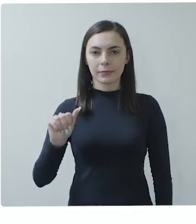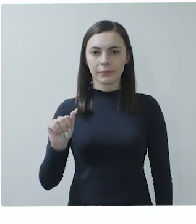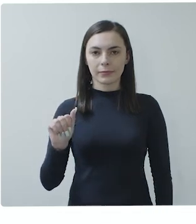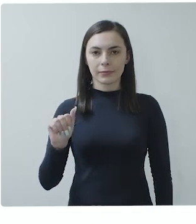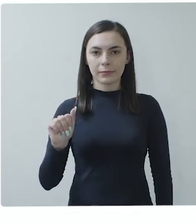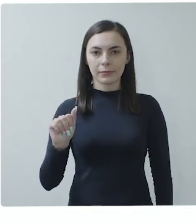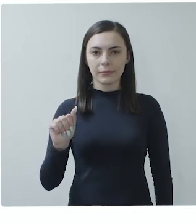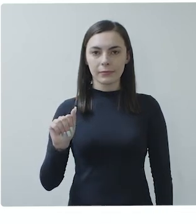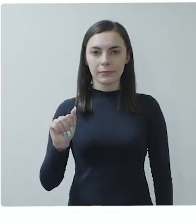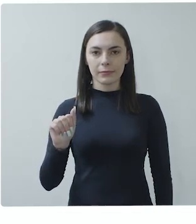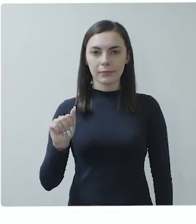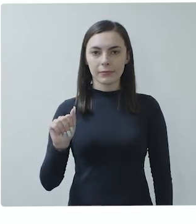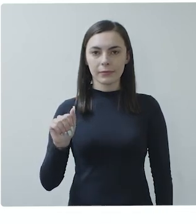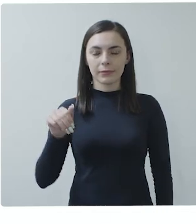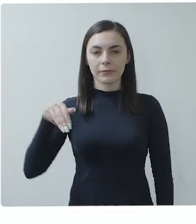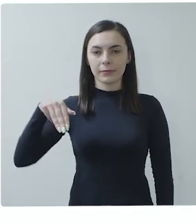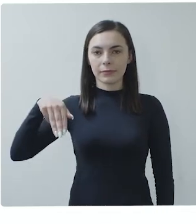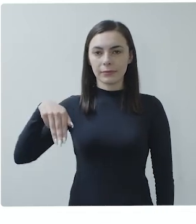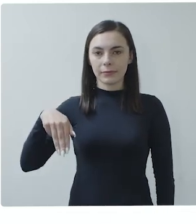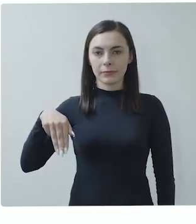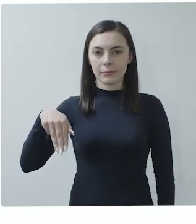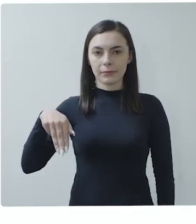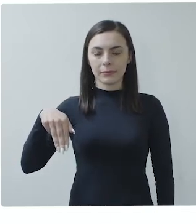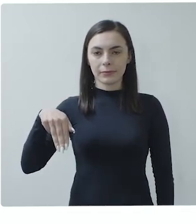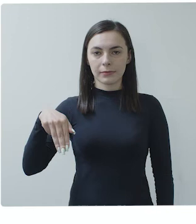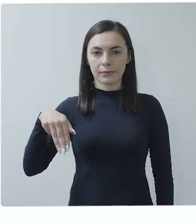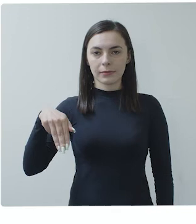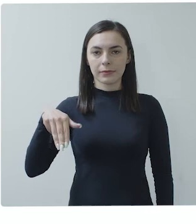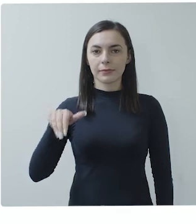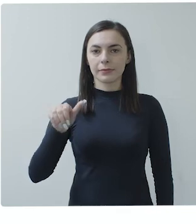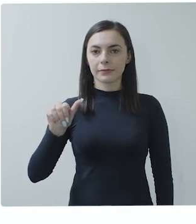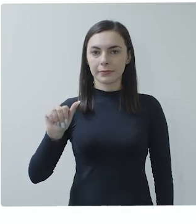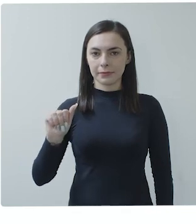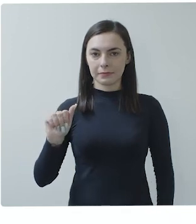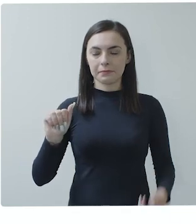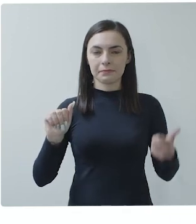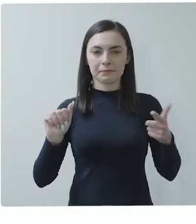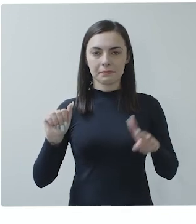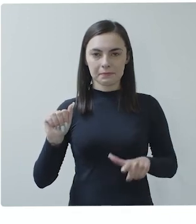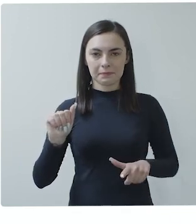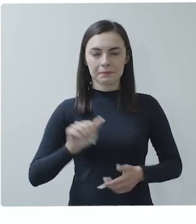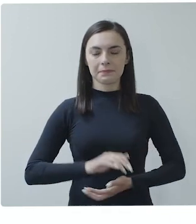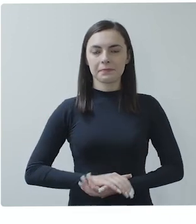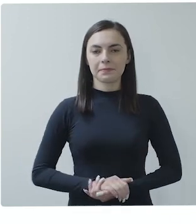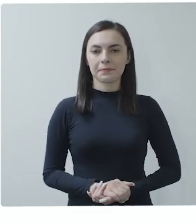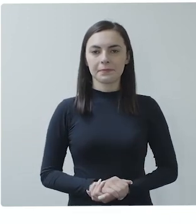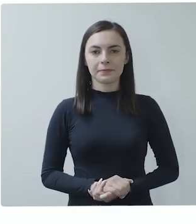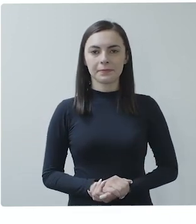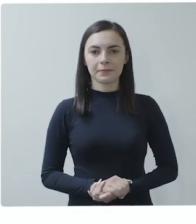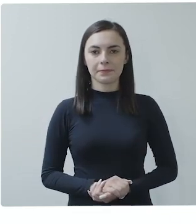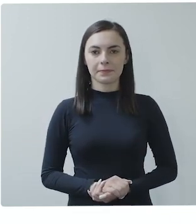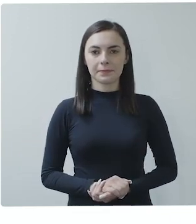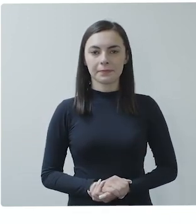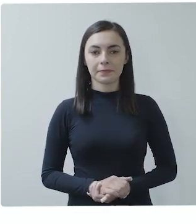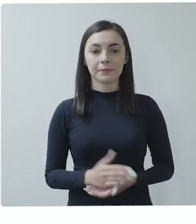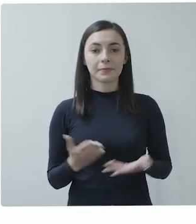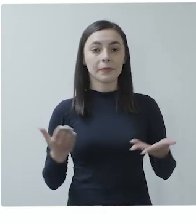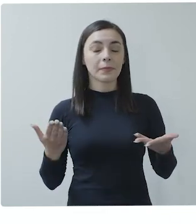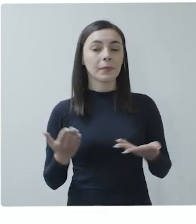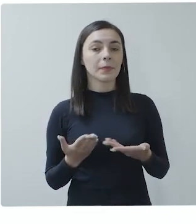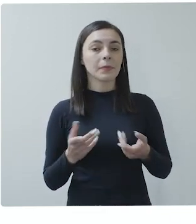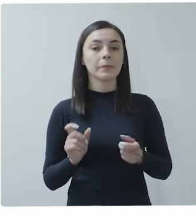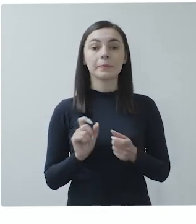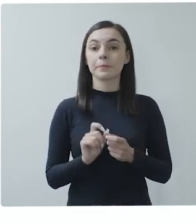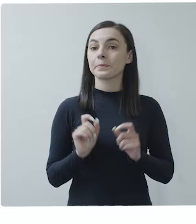depois a letra A letra M e a letra A de novo.